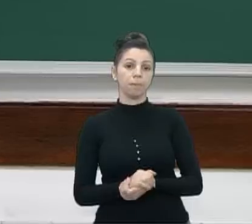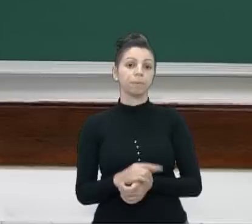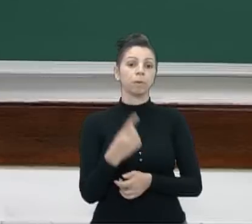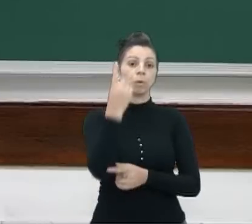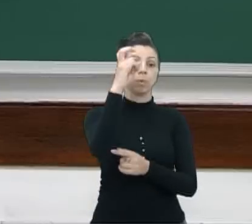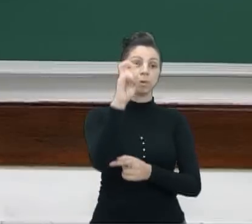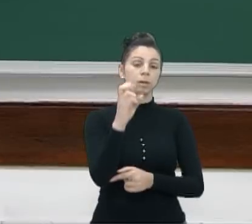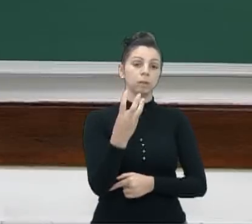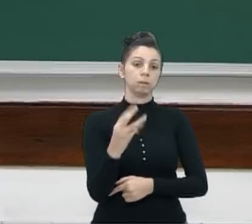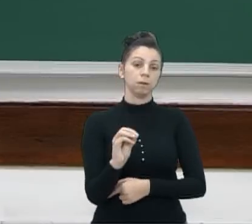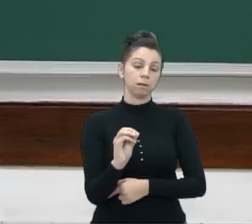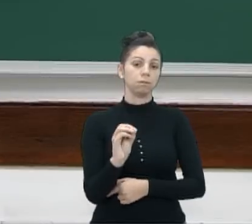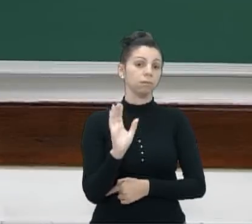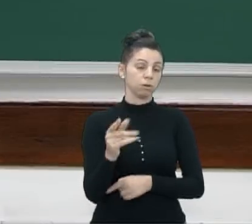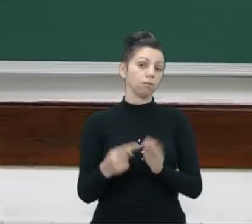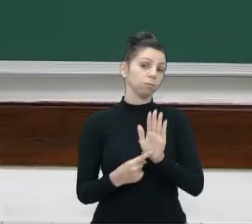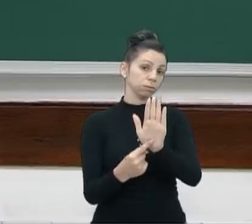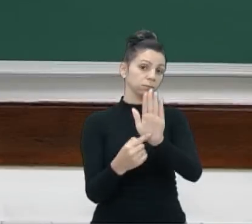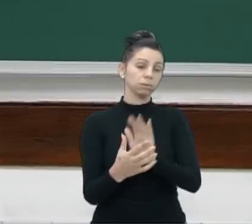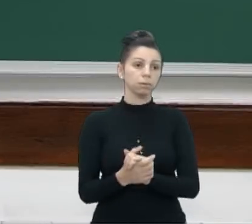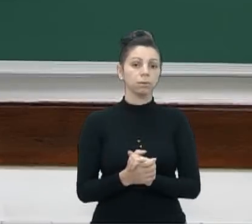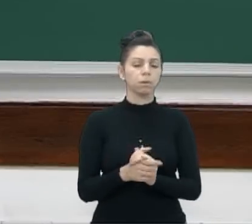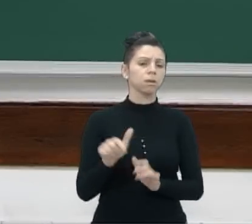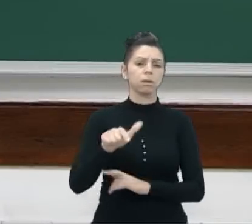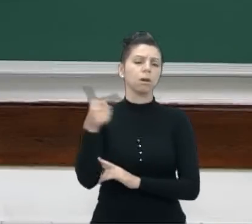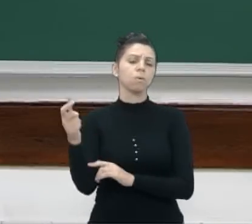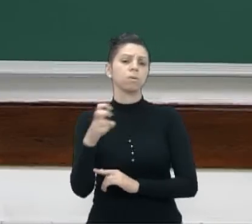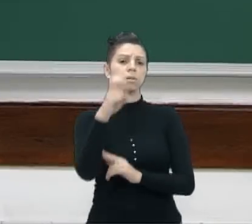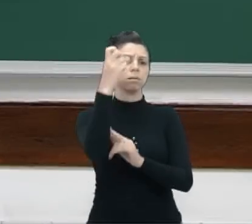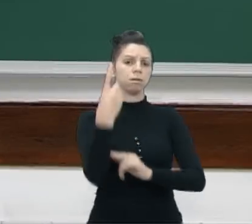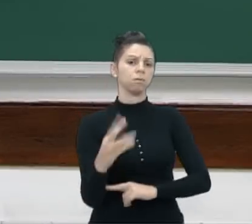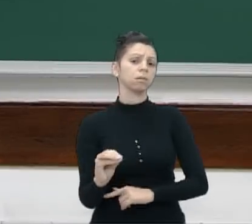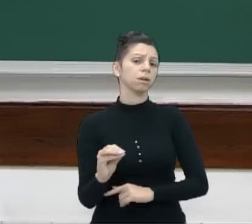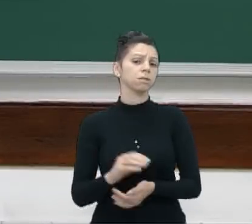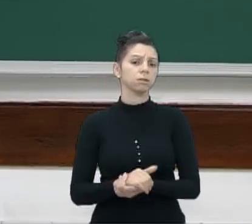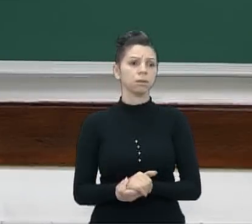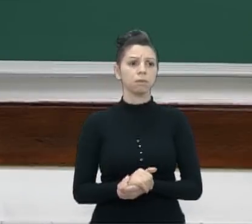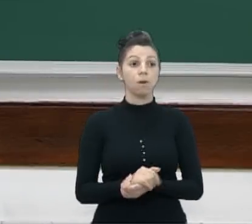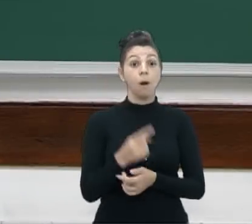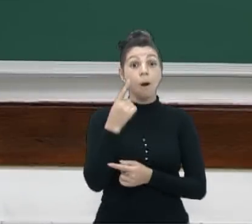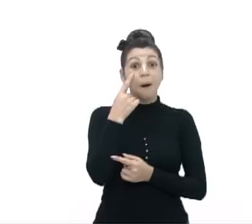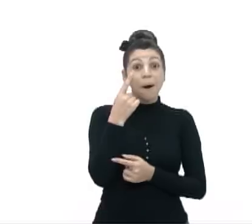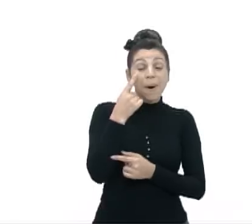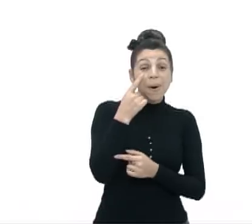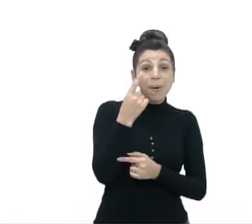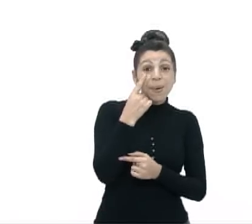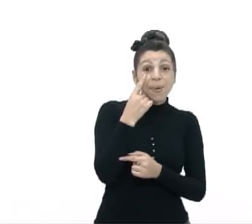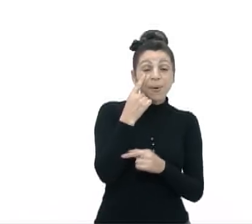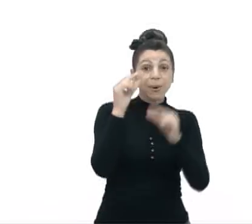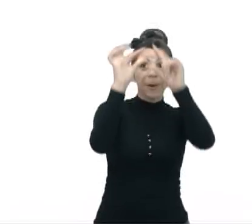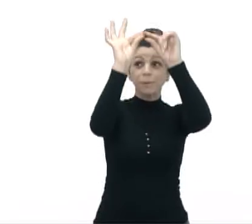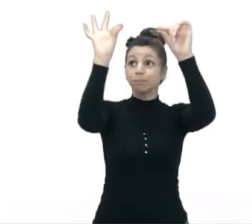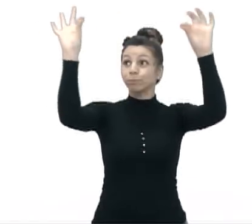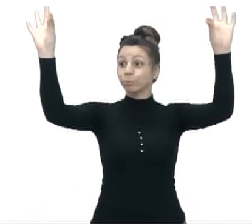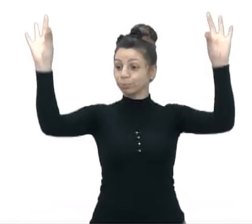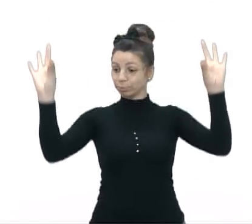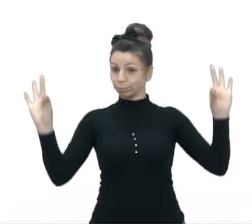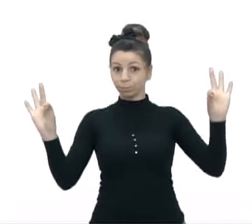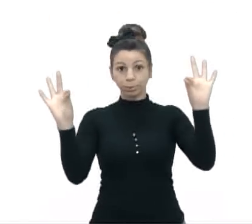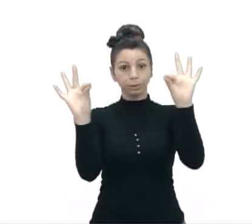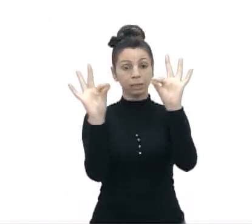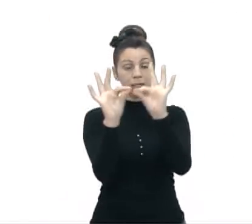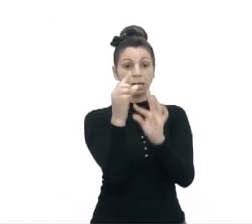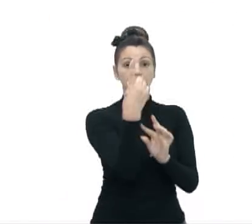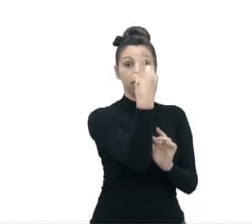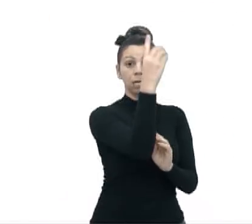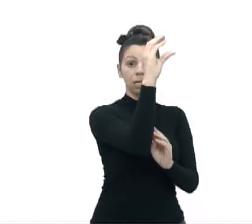15/30 a prof já mostrou. E a outra, os 5/10? Olha lá, eu dividi em